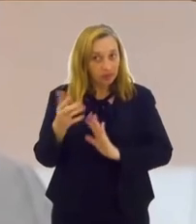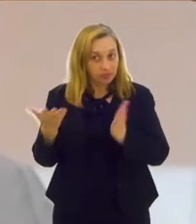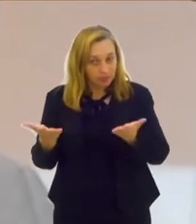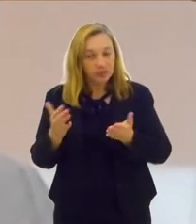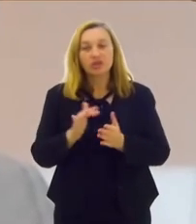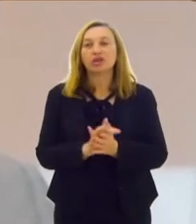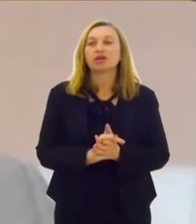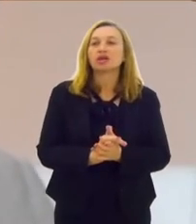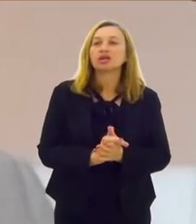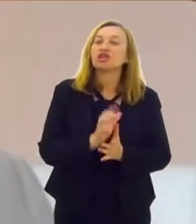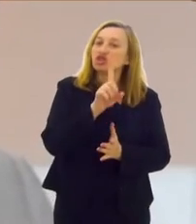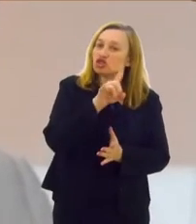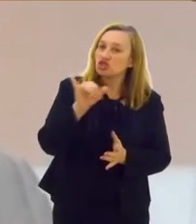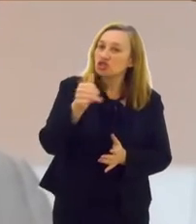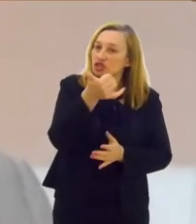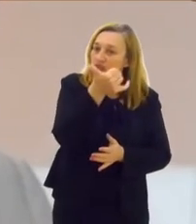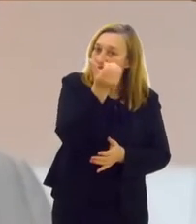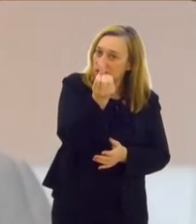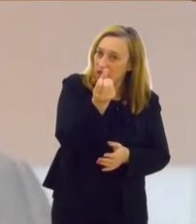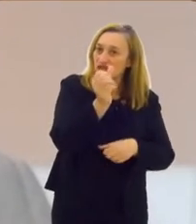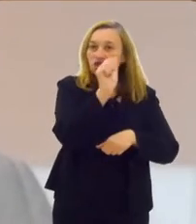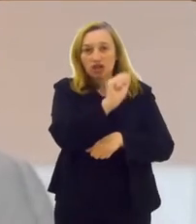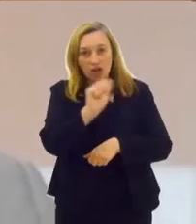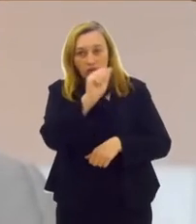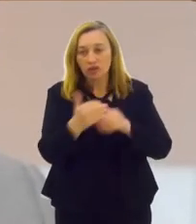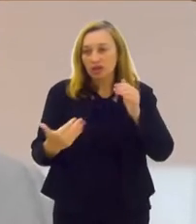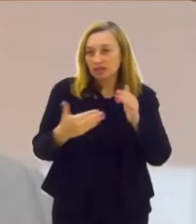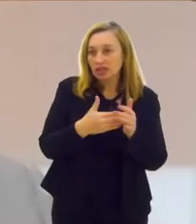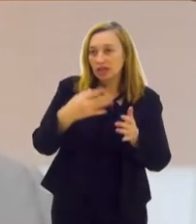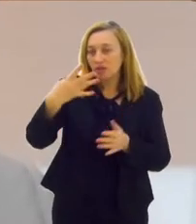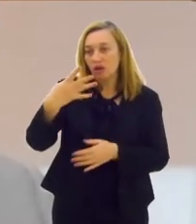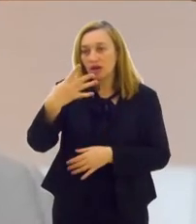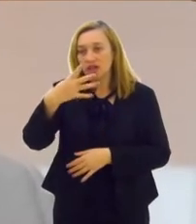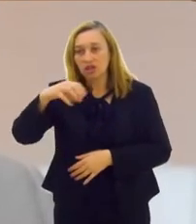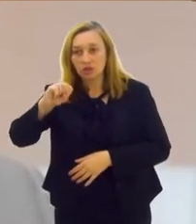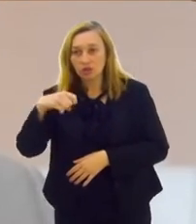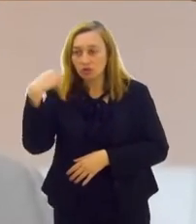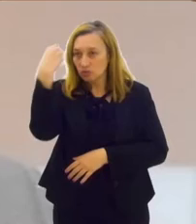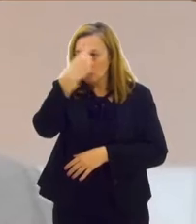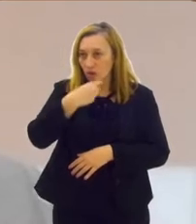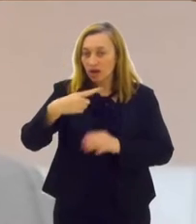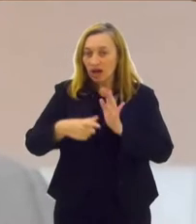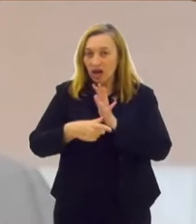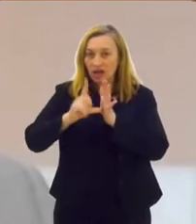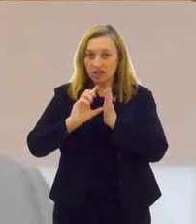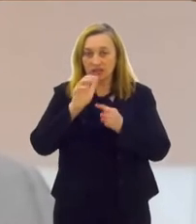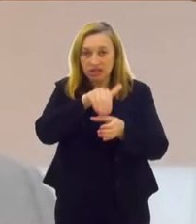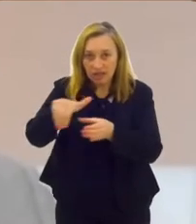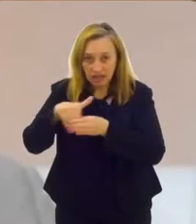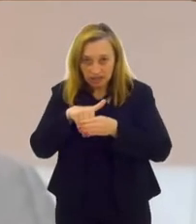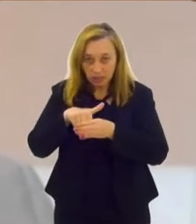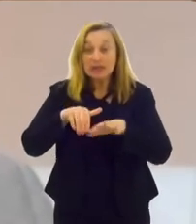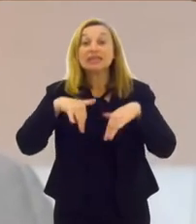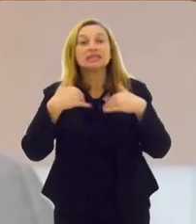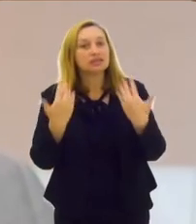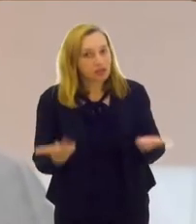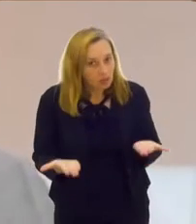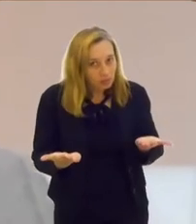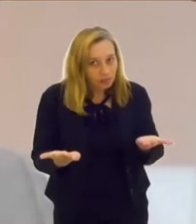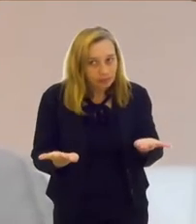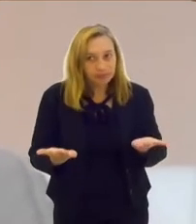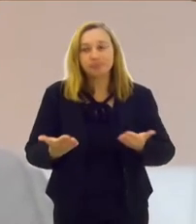né? Um período que vai do dia 16 de agosto até 48 horas antes da eleição.